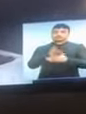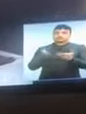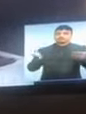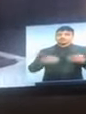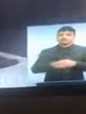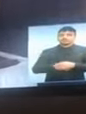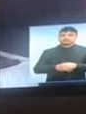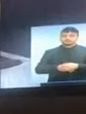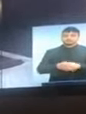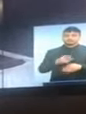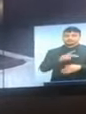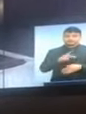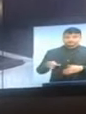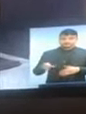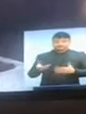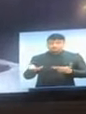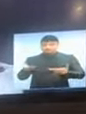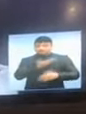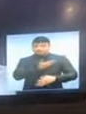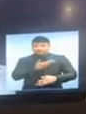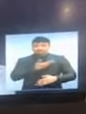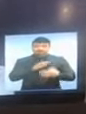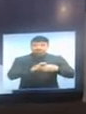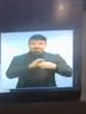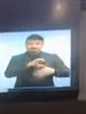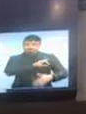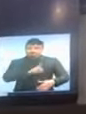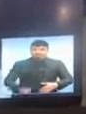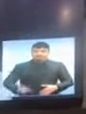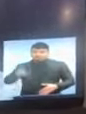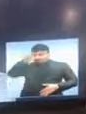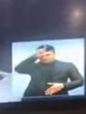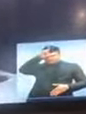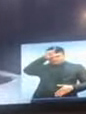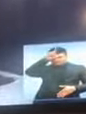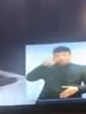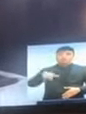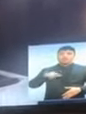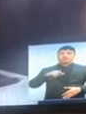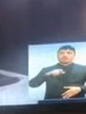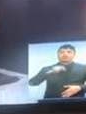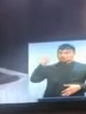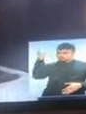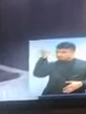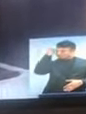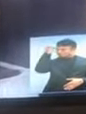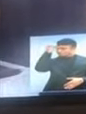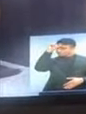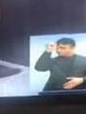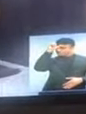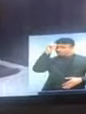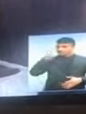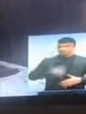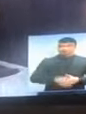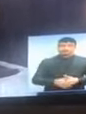caro presidente, querido amigo, deputado e líder do governo, Júlio César Filho,